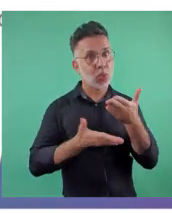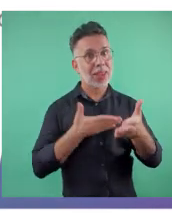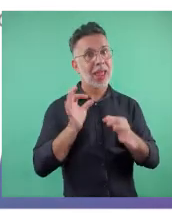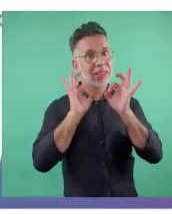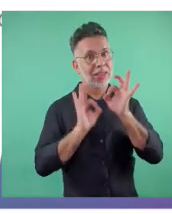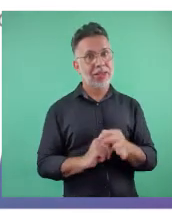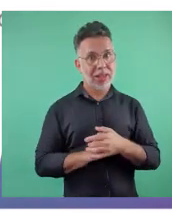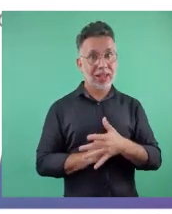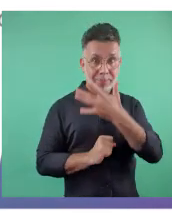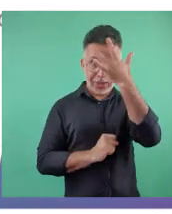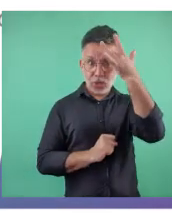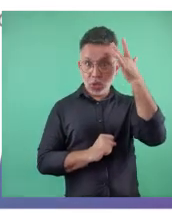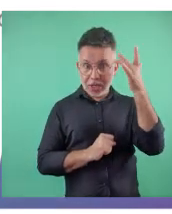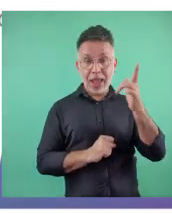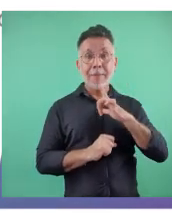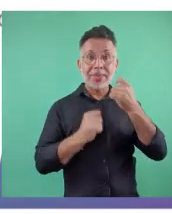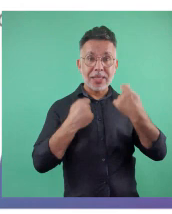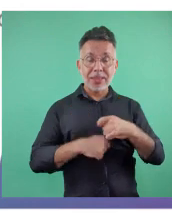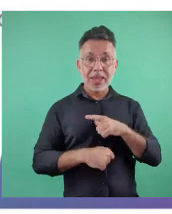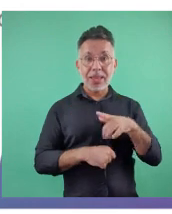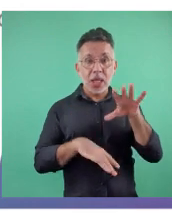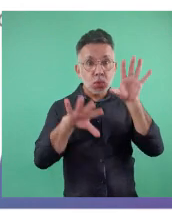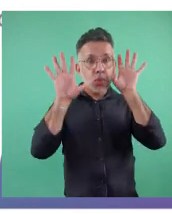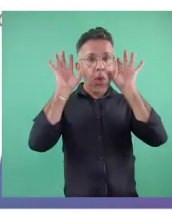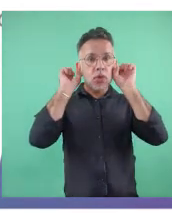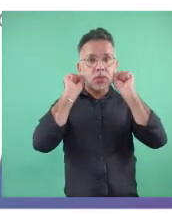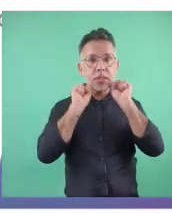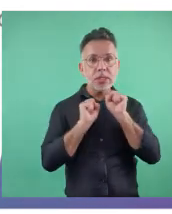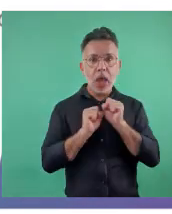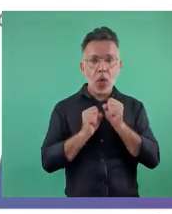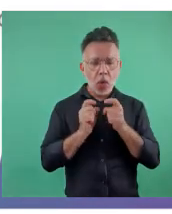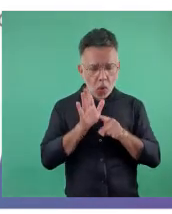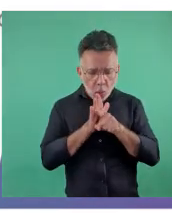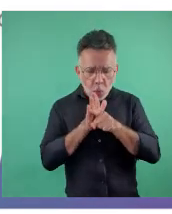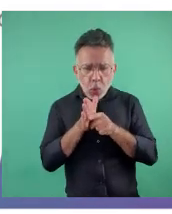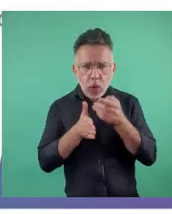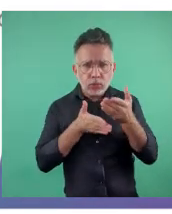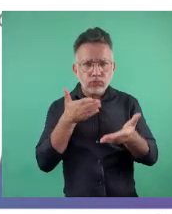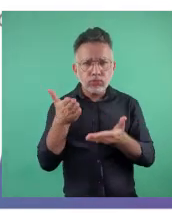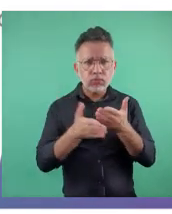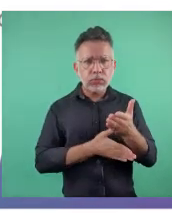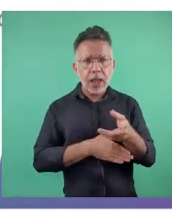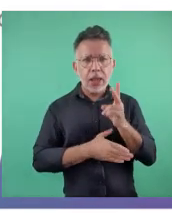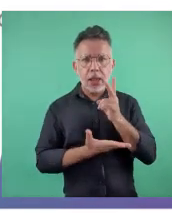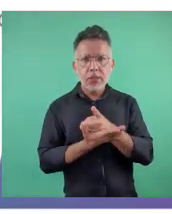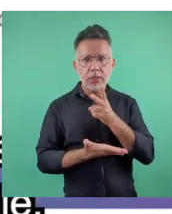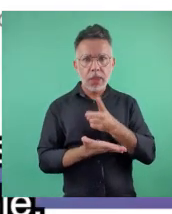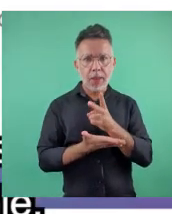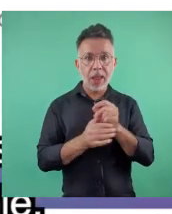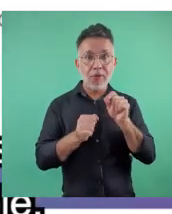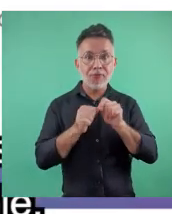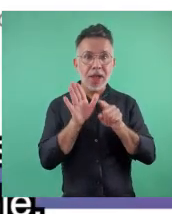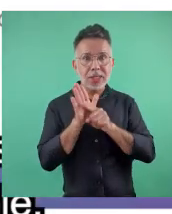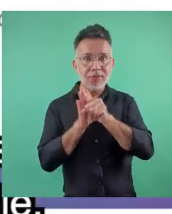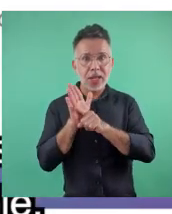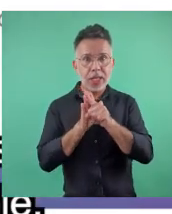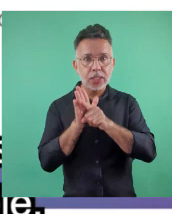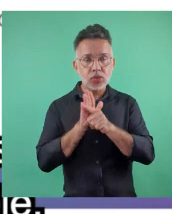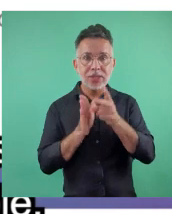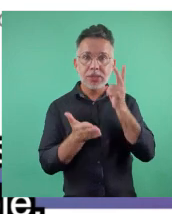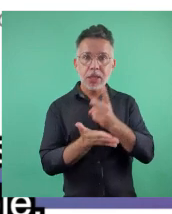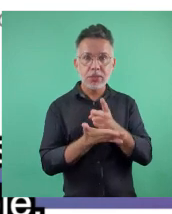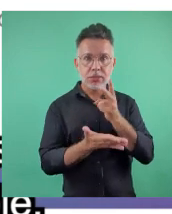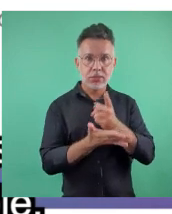ter a sua audição checadas regularmente. Faça avaliações periódicas. Pessoas com perda